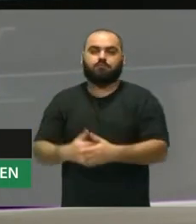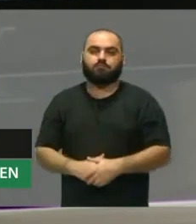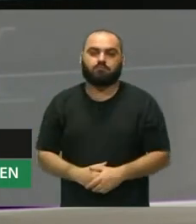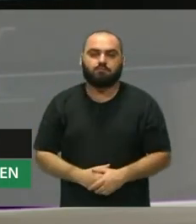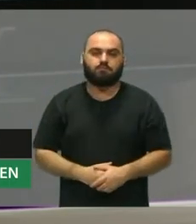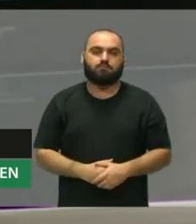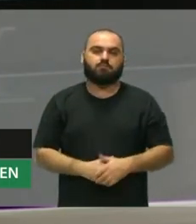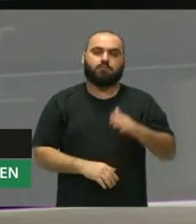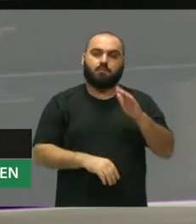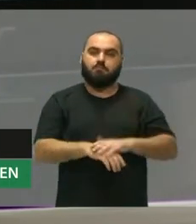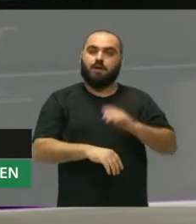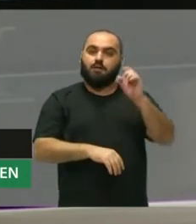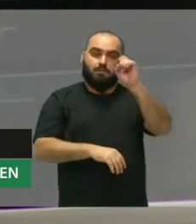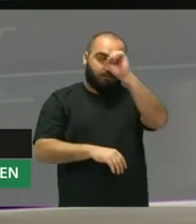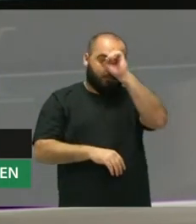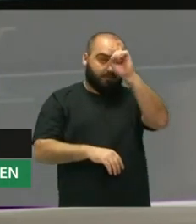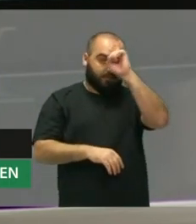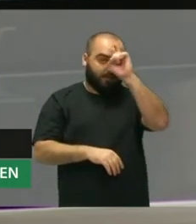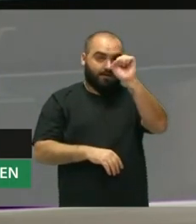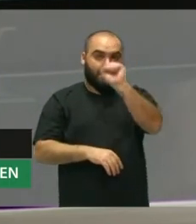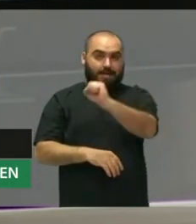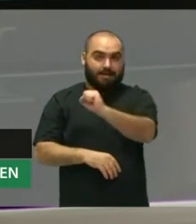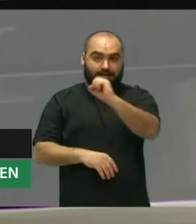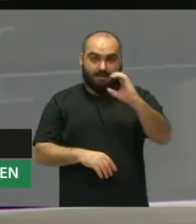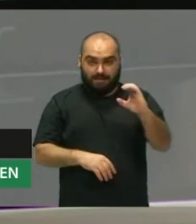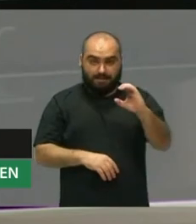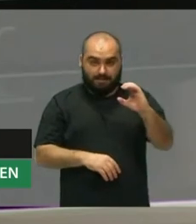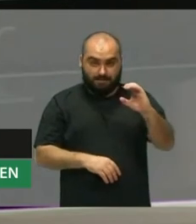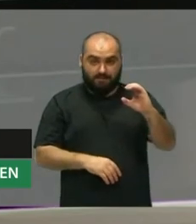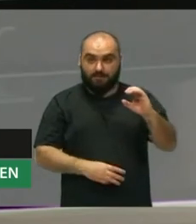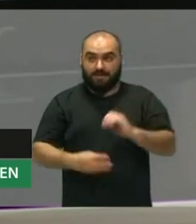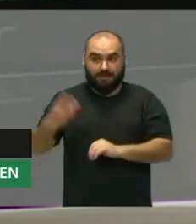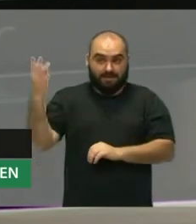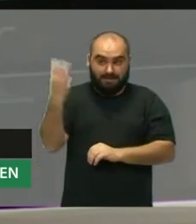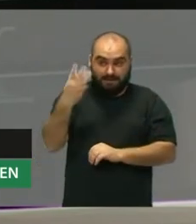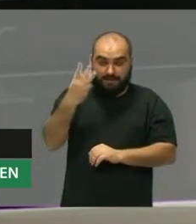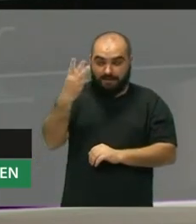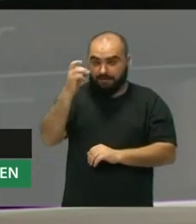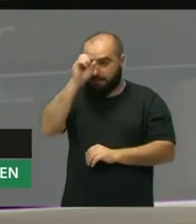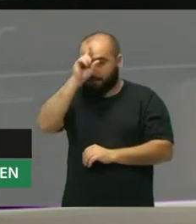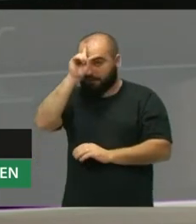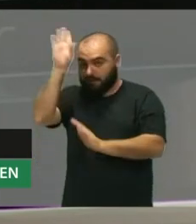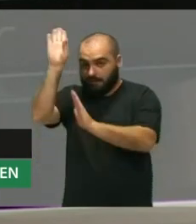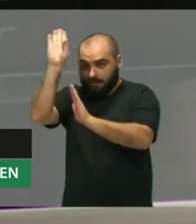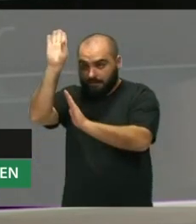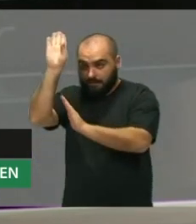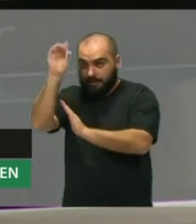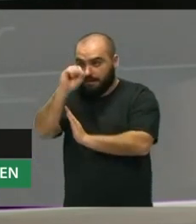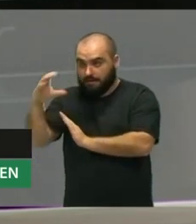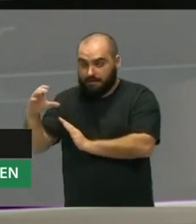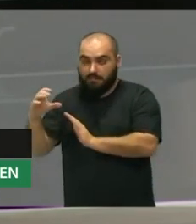maior hospital do estado de Santa Catarina, dos três maiores hospitais de Santa Catarina.